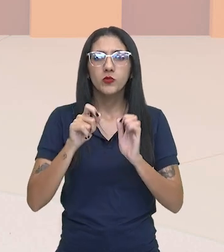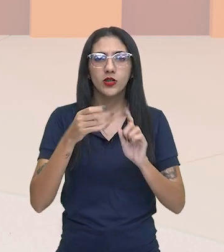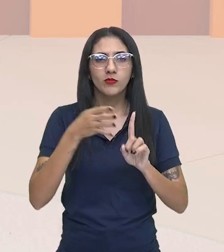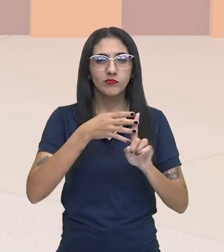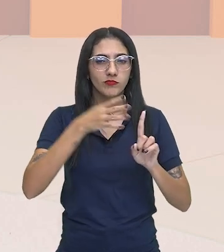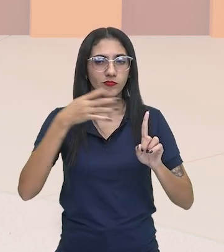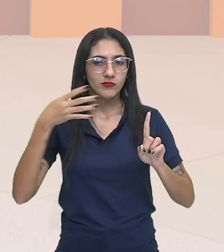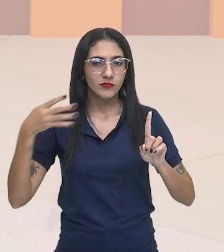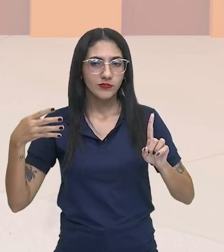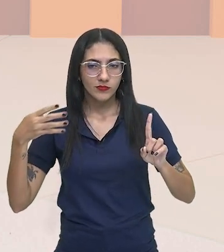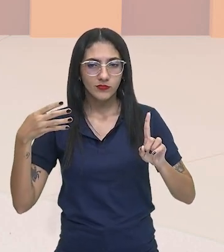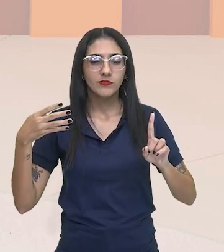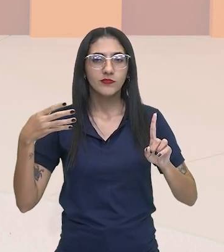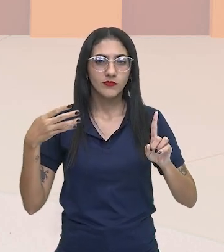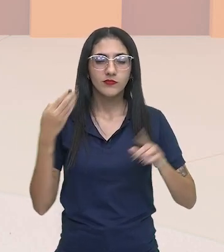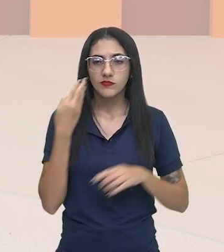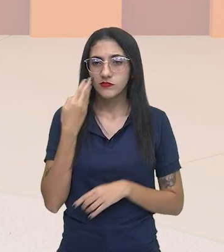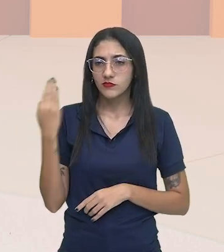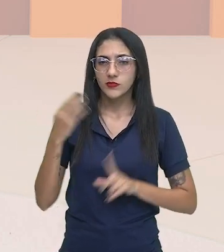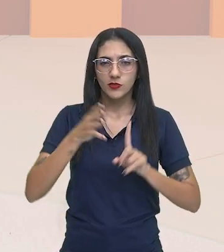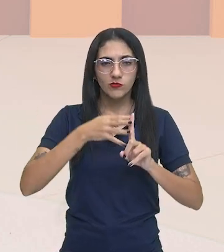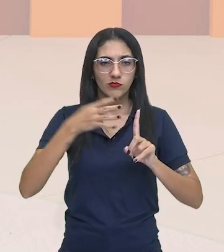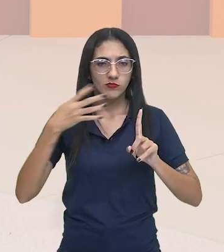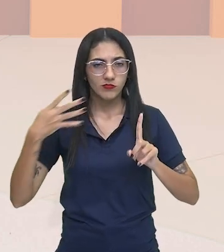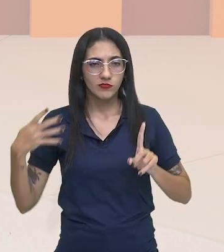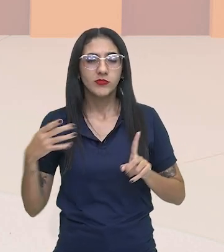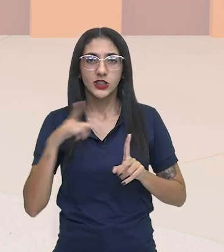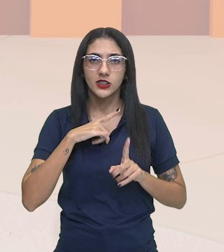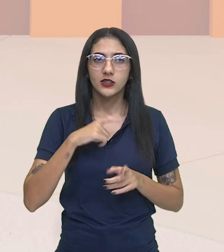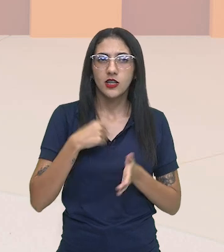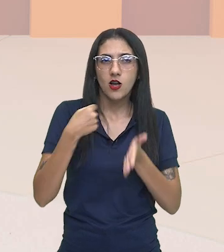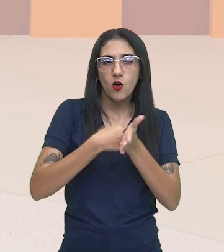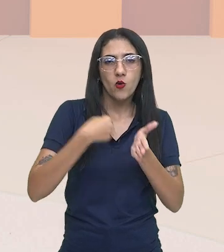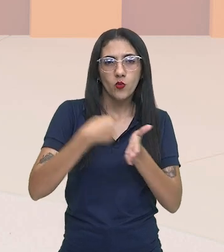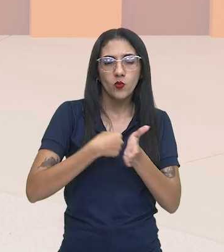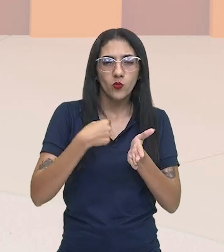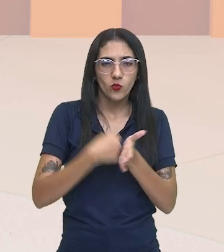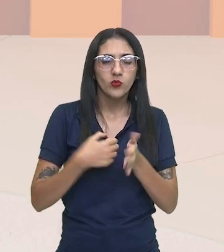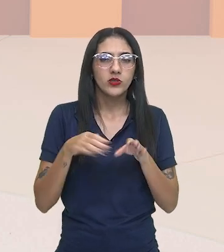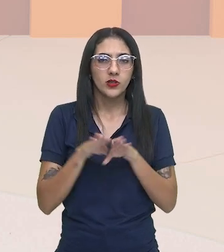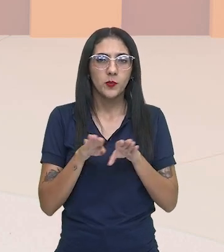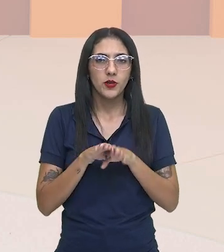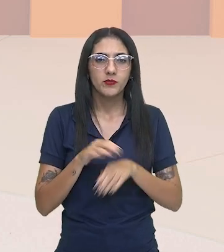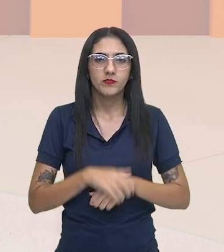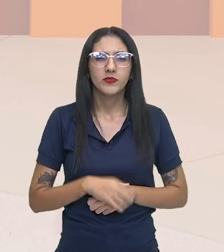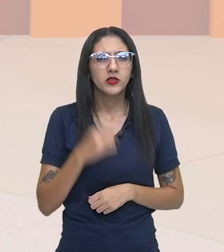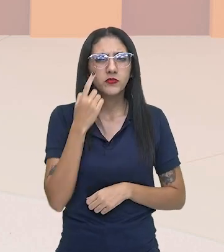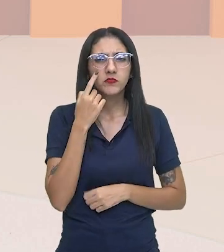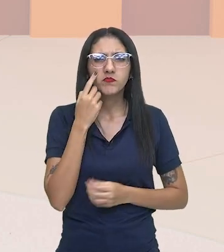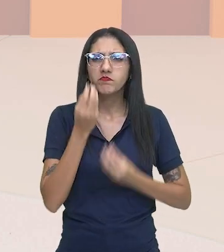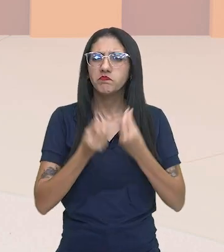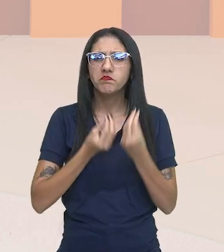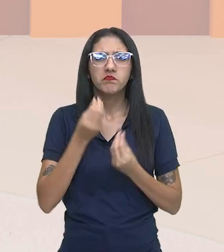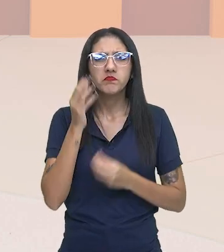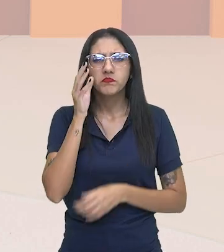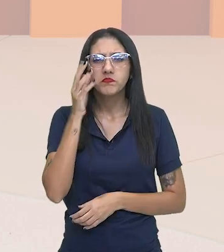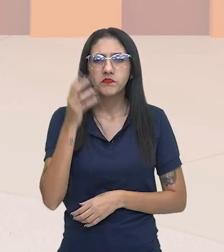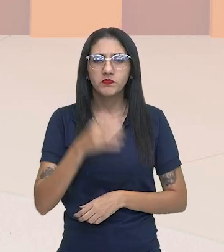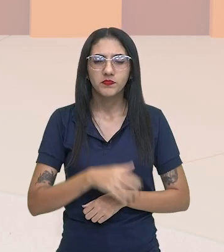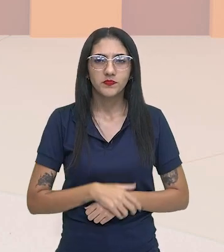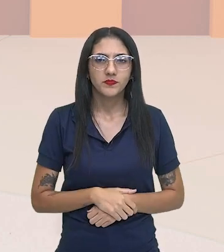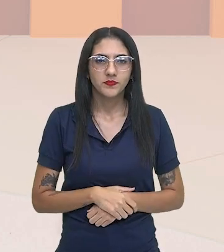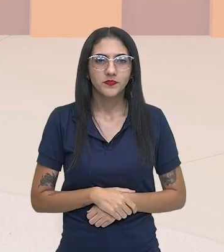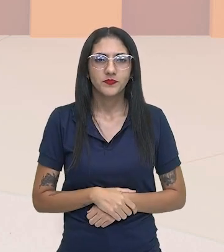LGBTQIA+, não é isso? É um movimento que tem aí a sua luta. Vamos ver, então, como é que se dá essa questão. Vamos lá?